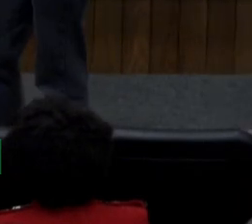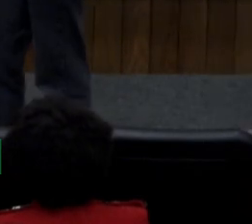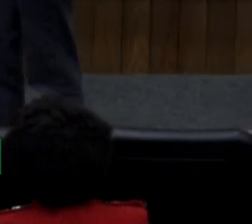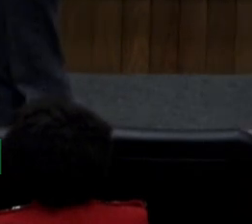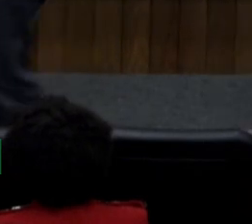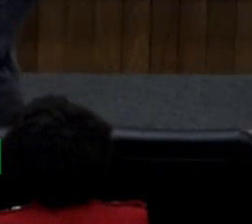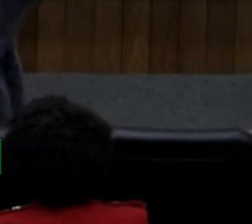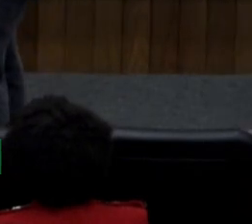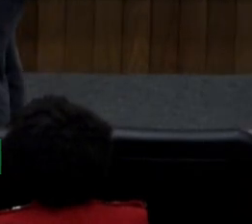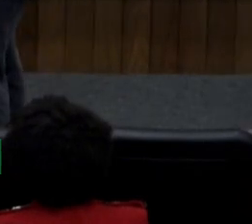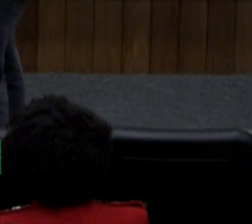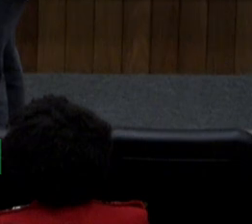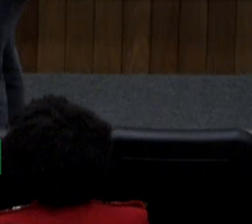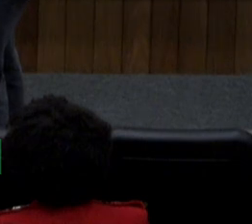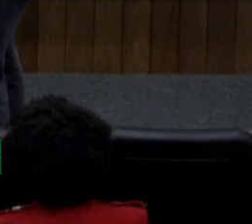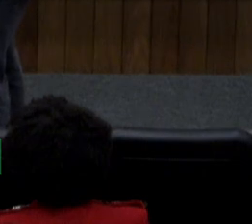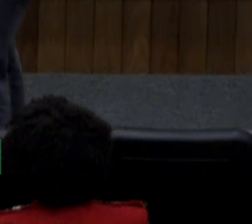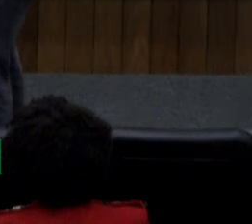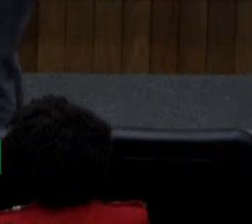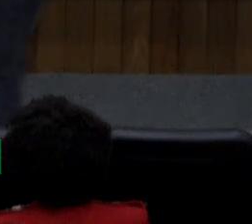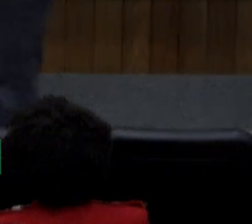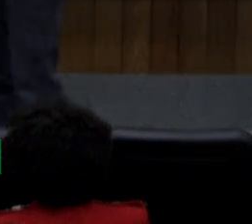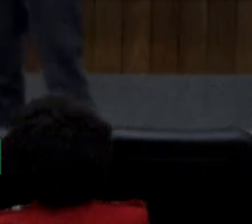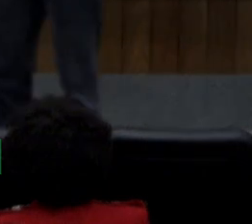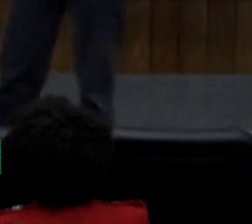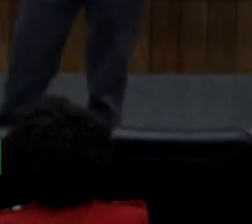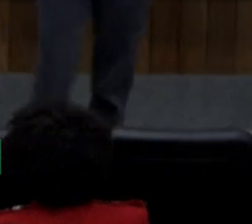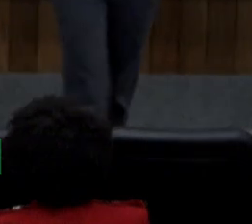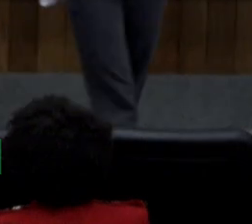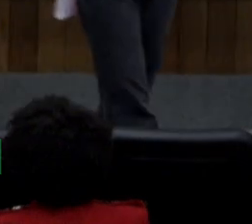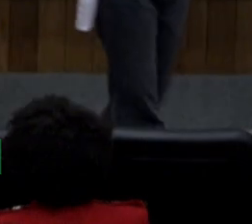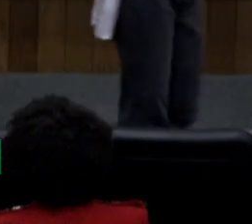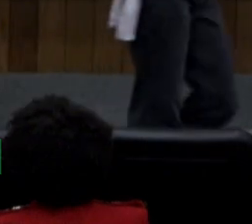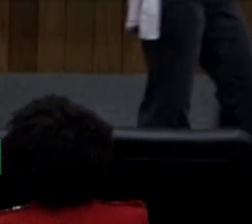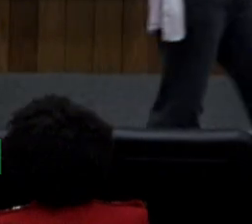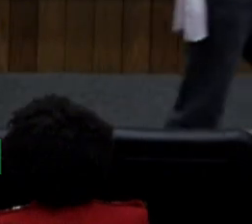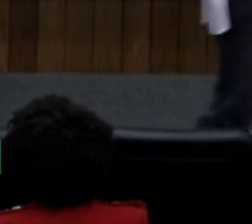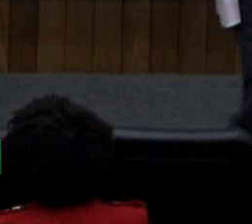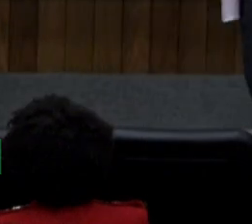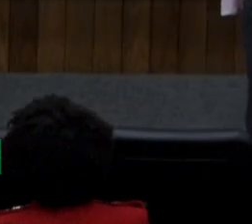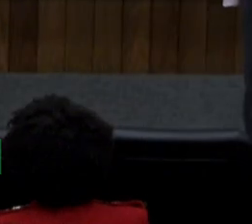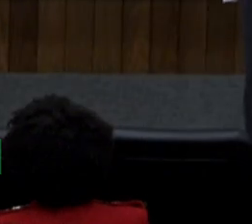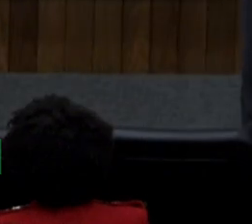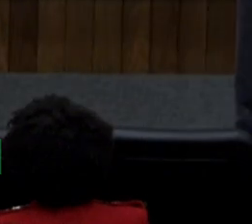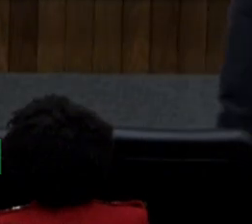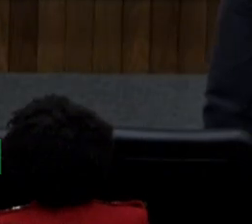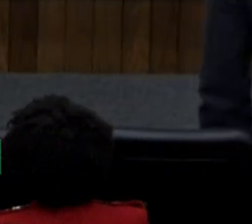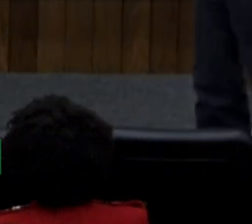Thank you.